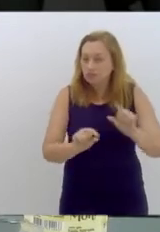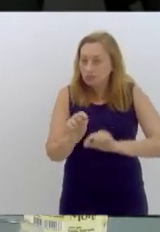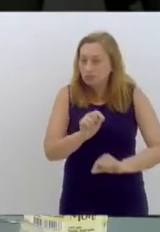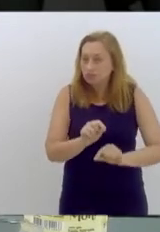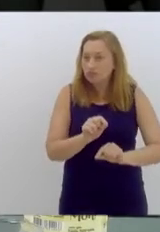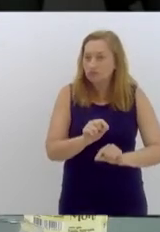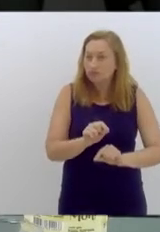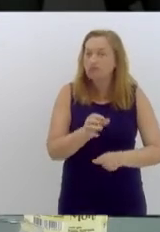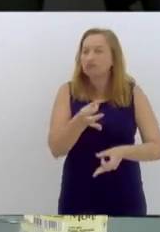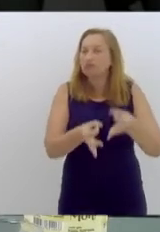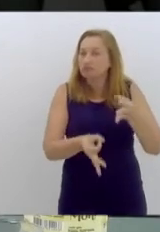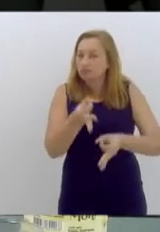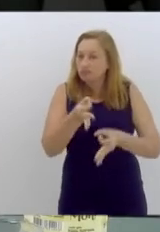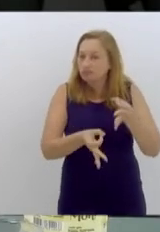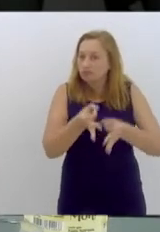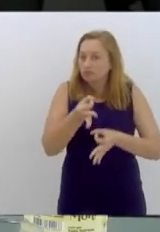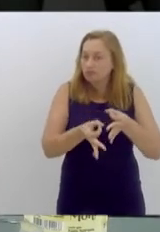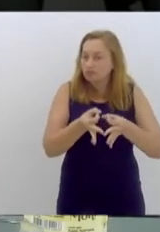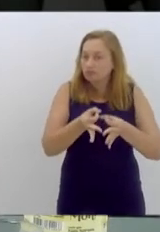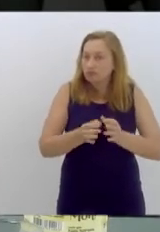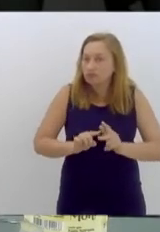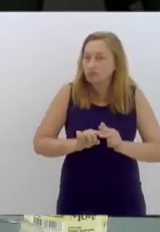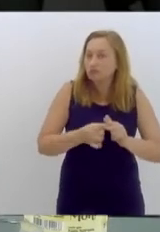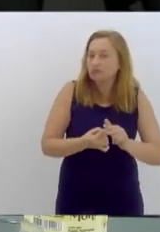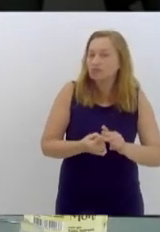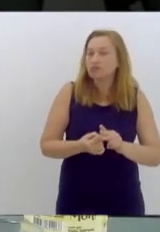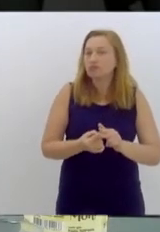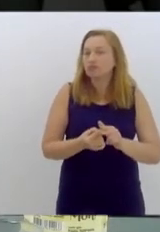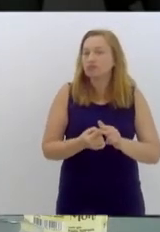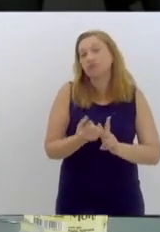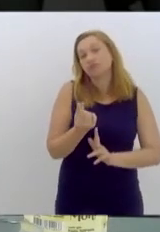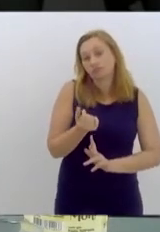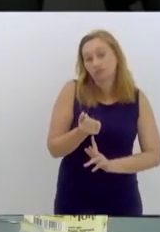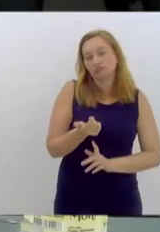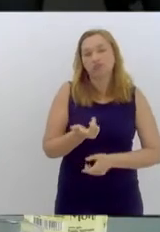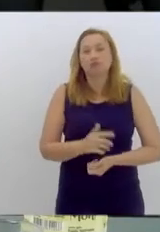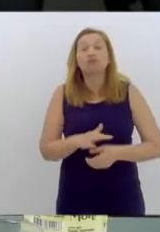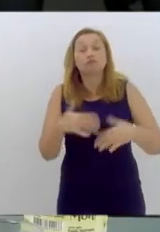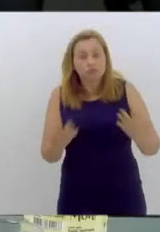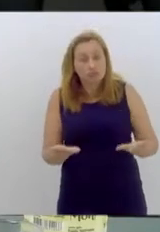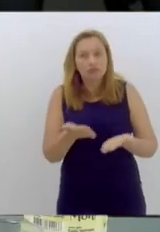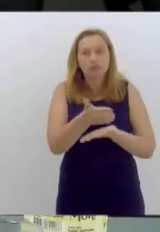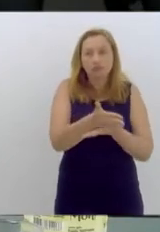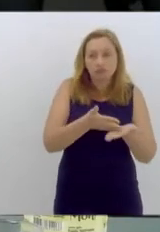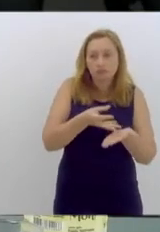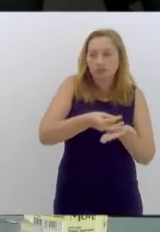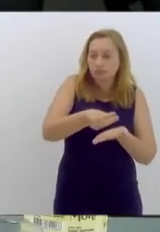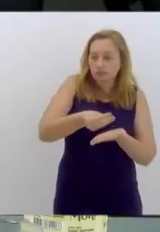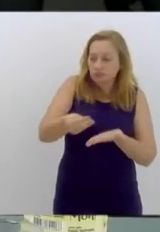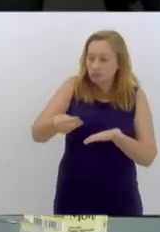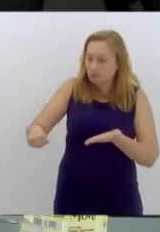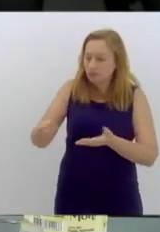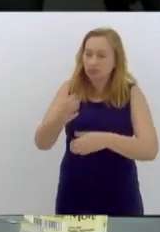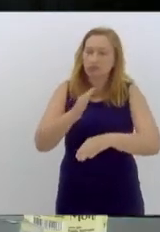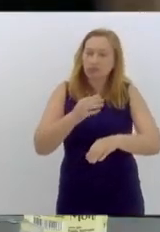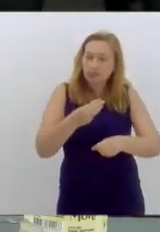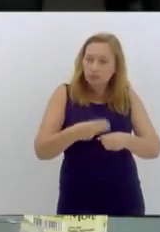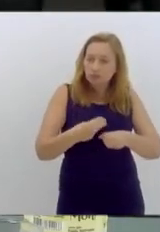decisões judiciais que alteram o valor adicionado, então é repartido para os demais municípios.